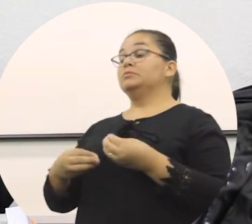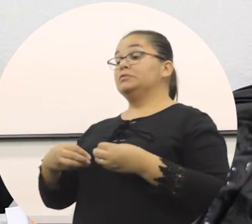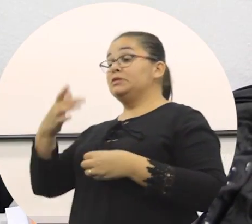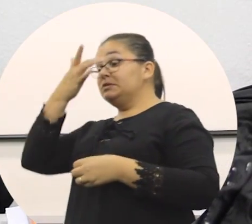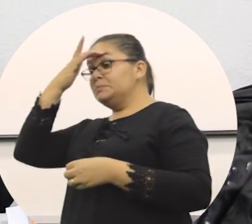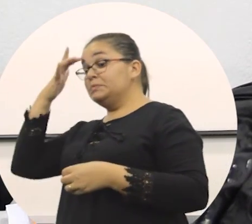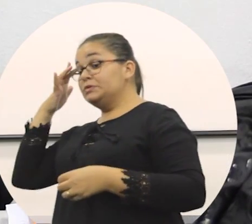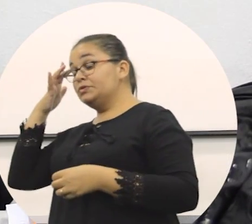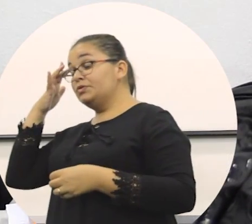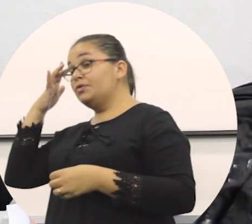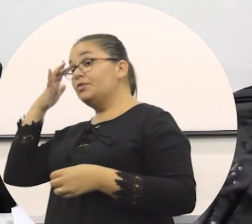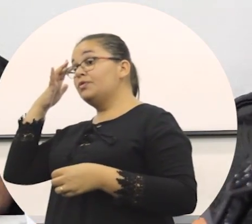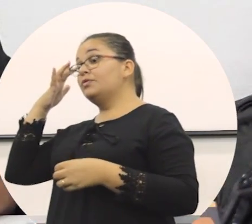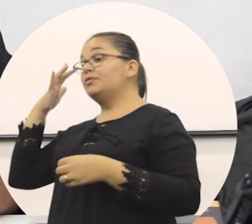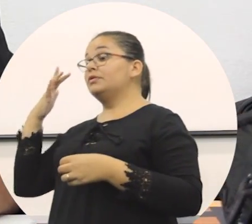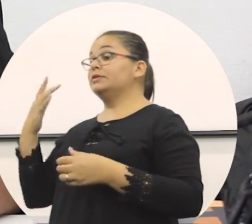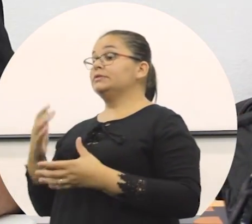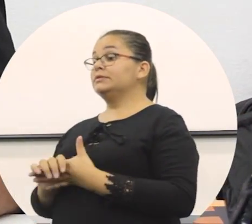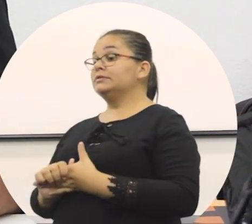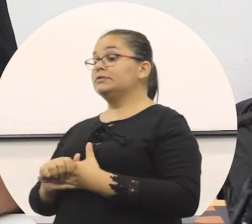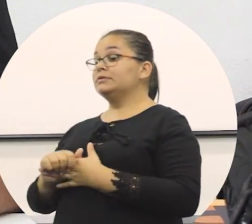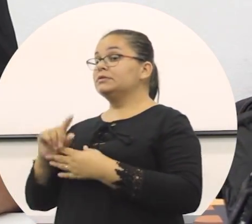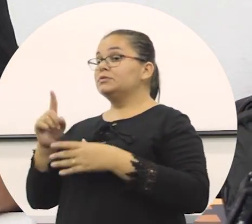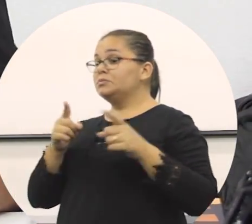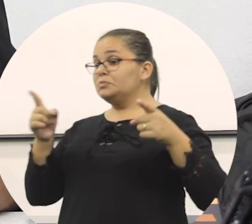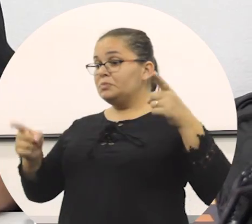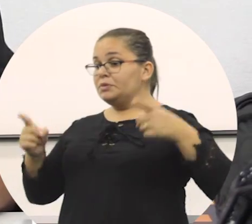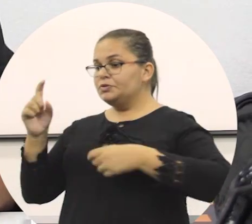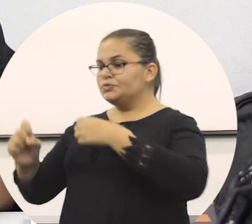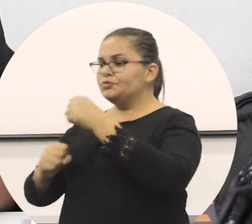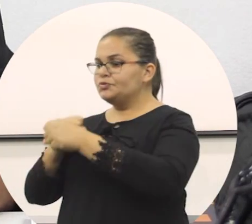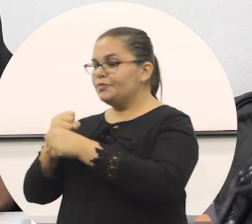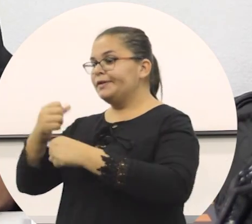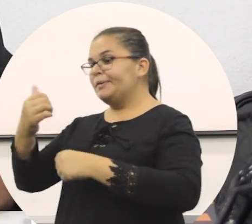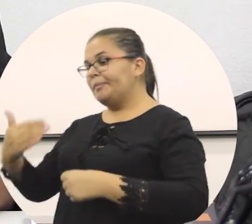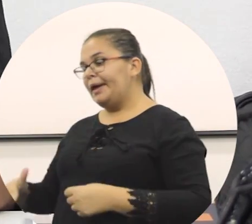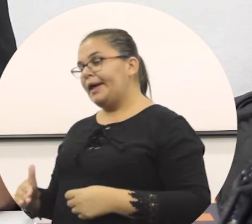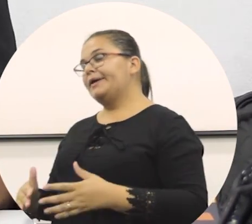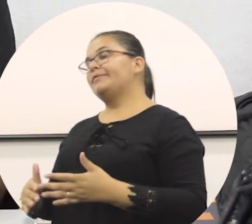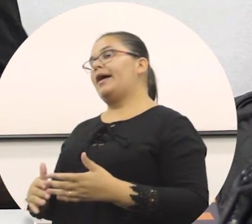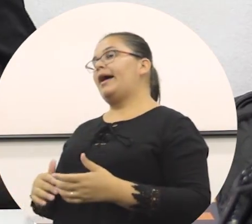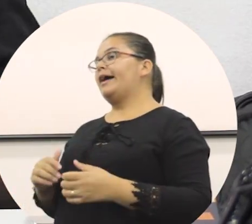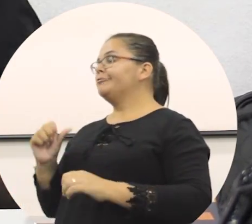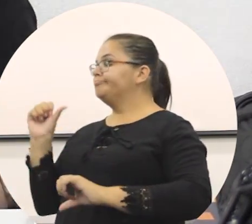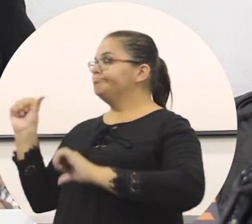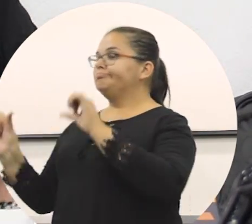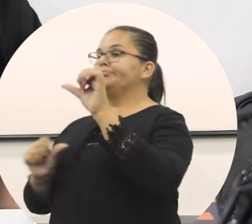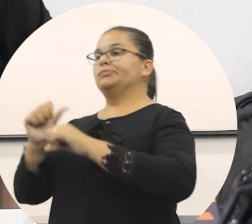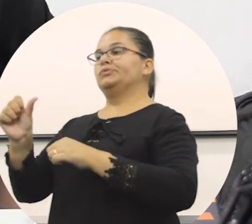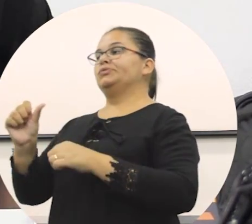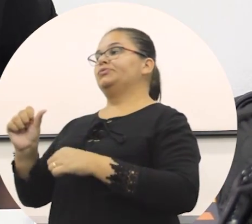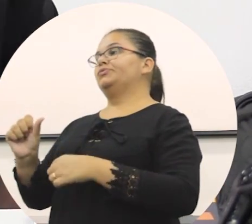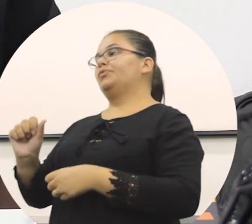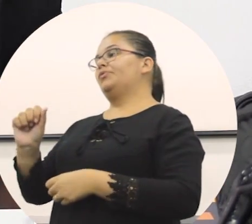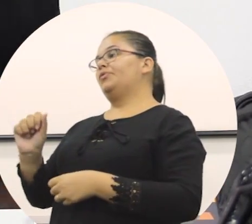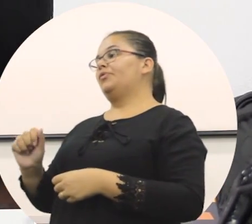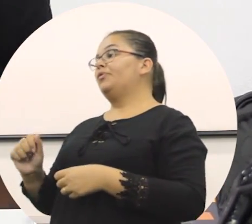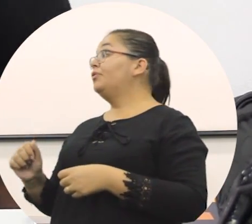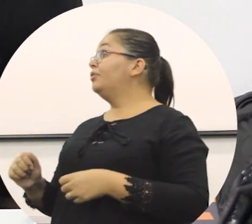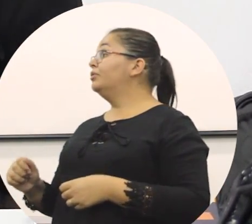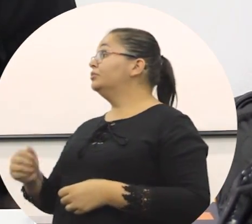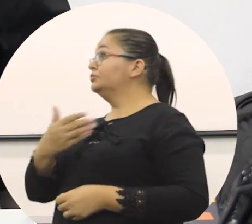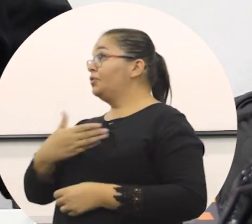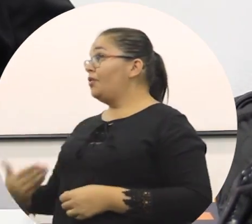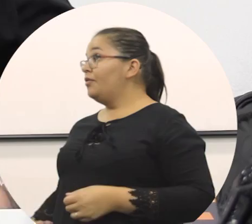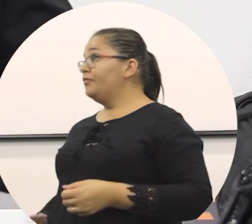processo por um ano e pouco, mas depois também mudou novamente a gestão e aí as coisas, né, acabam mudando. Eu tive essa experiência comigo, porque eu sou